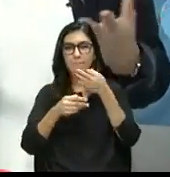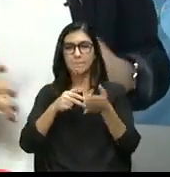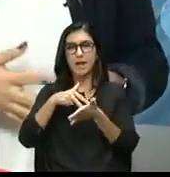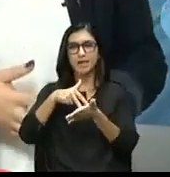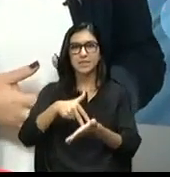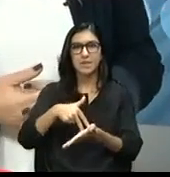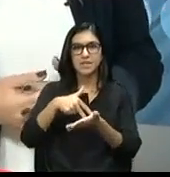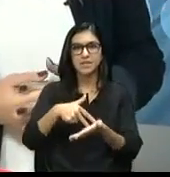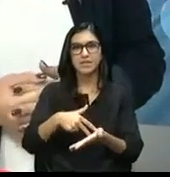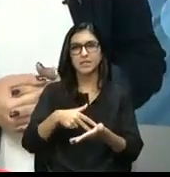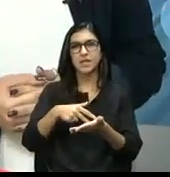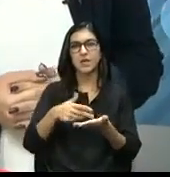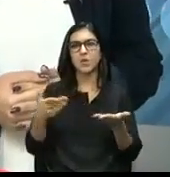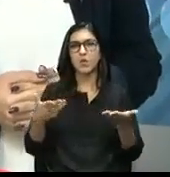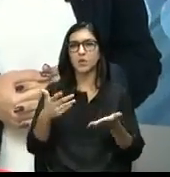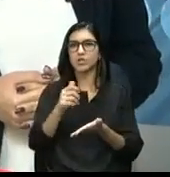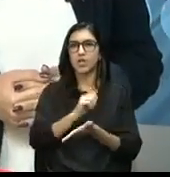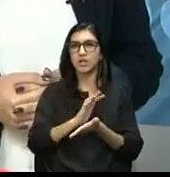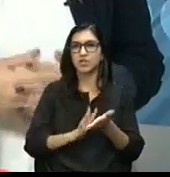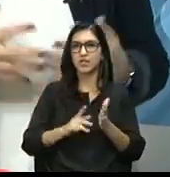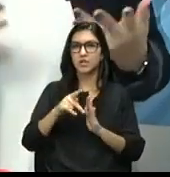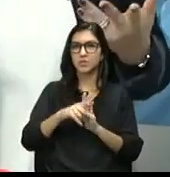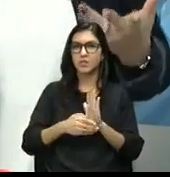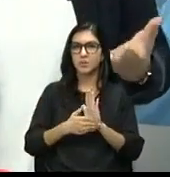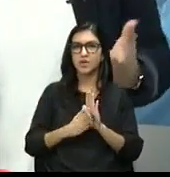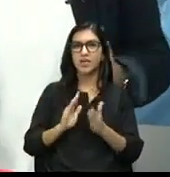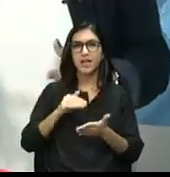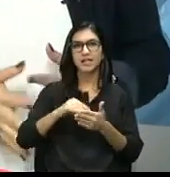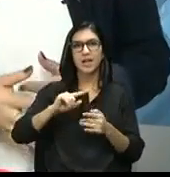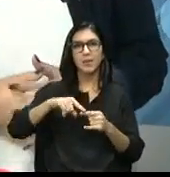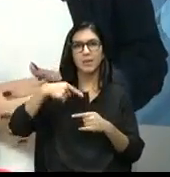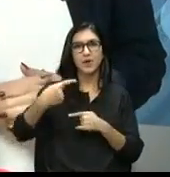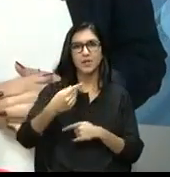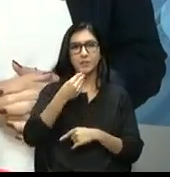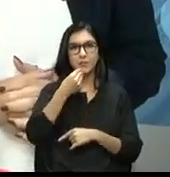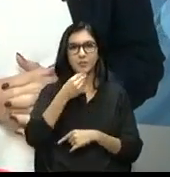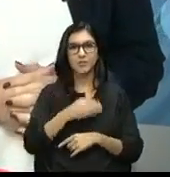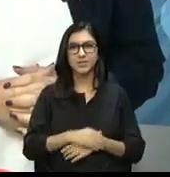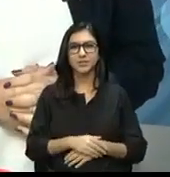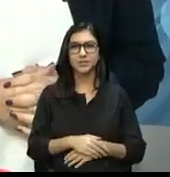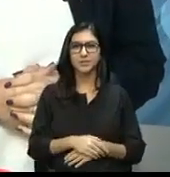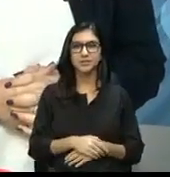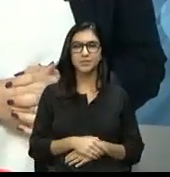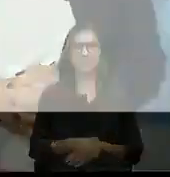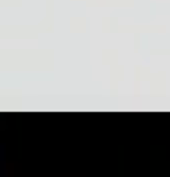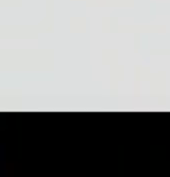contribuições de vocês nas atividades propostas e até uma próxima oportunidade.